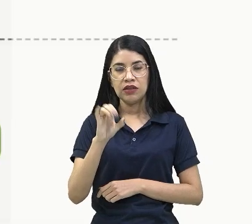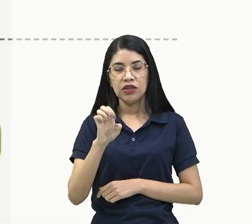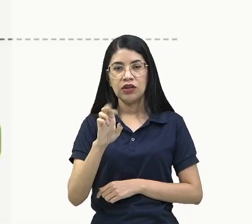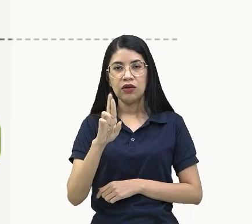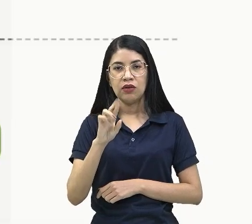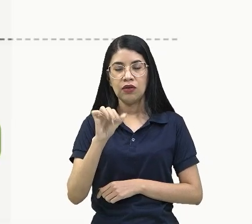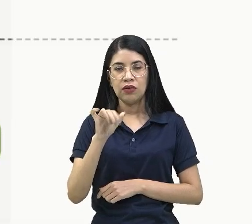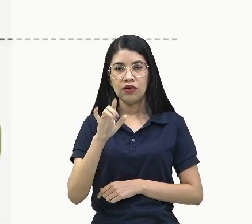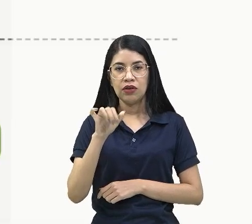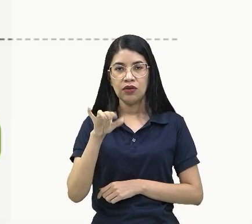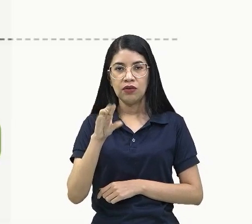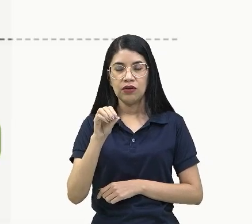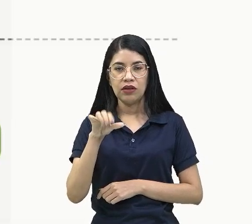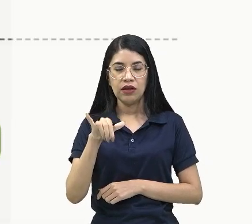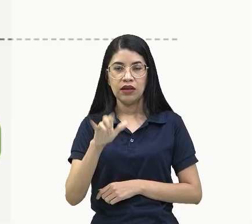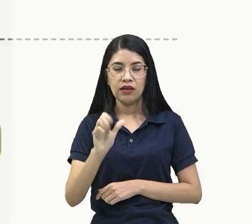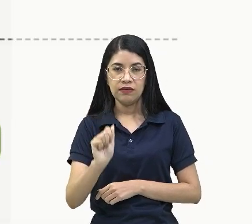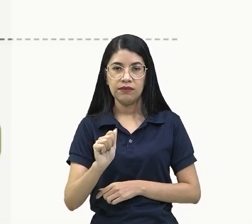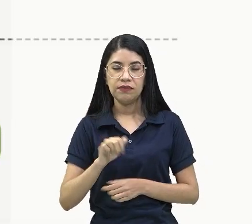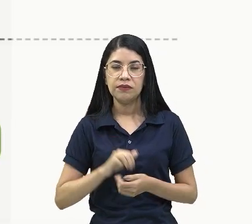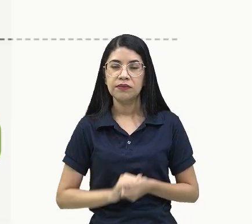primárias.